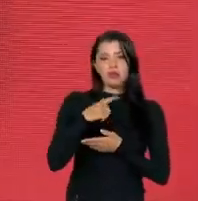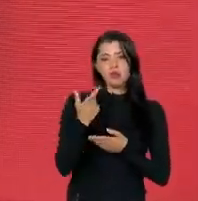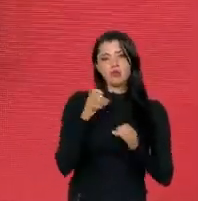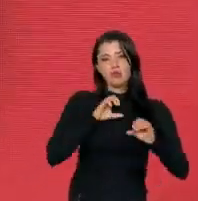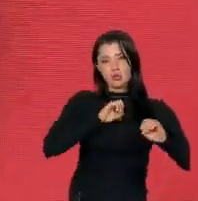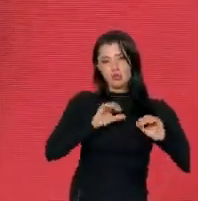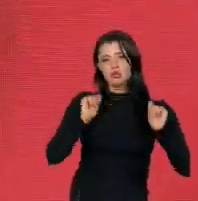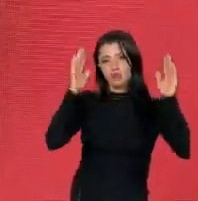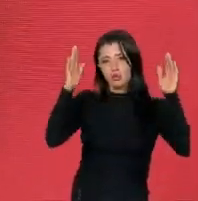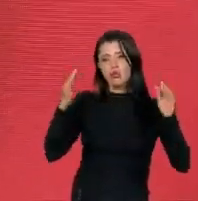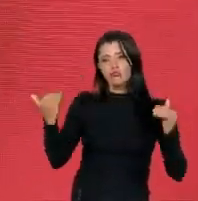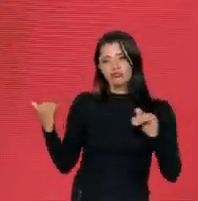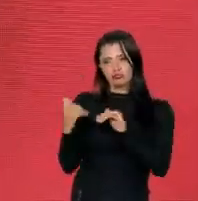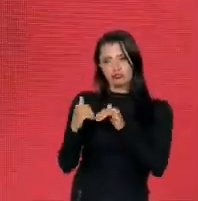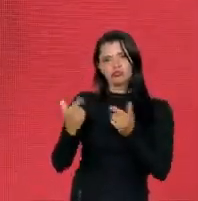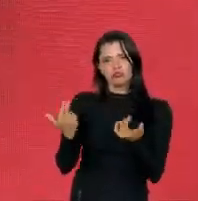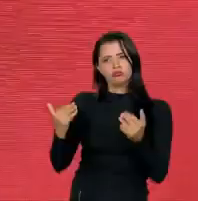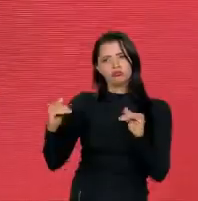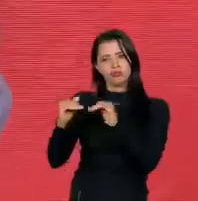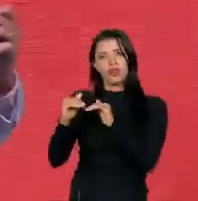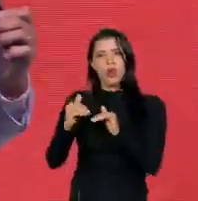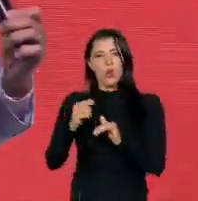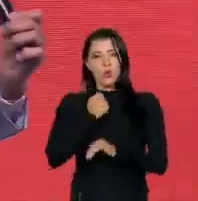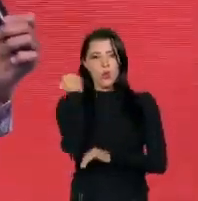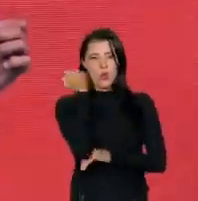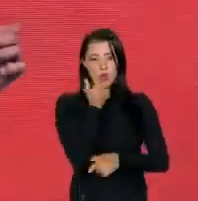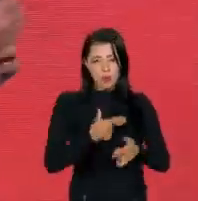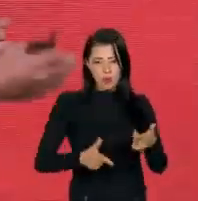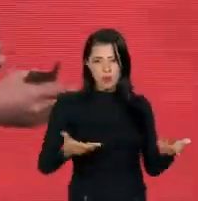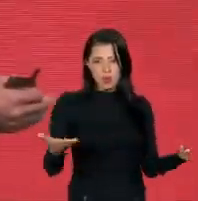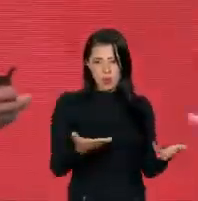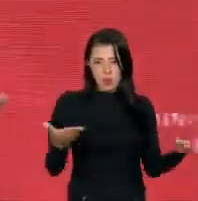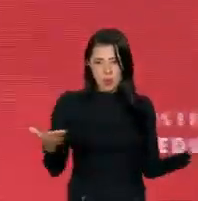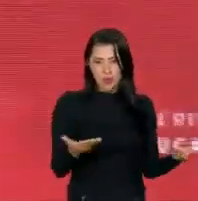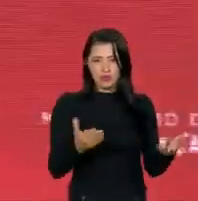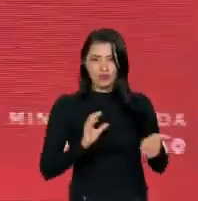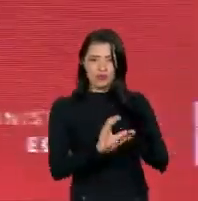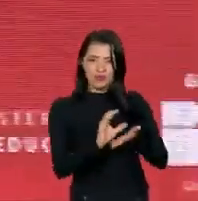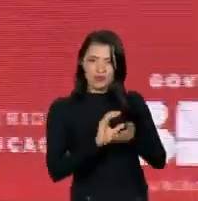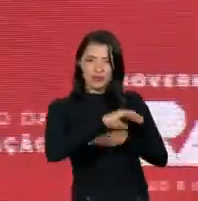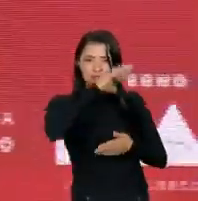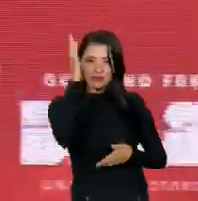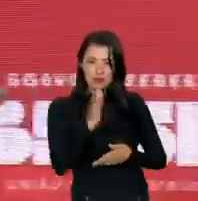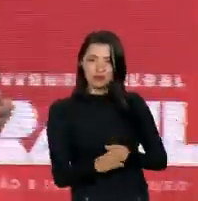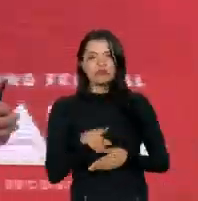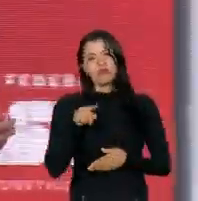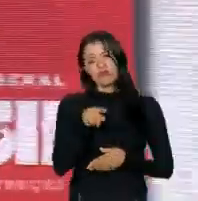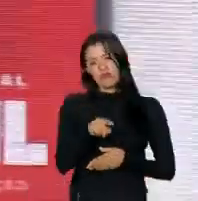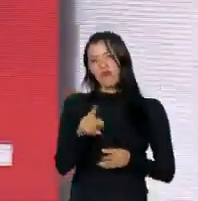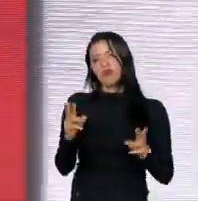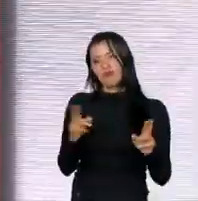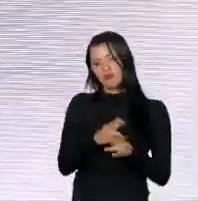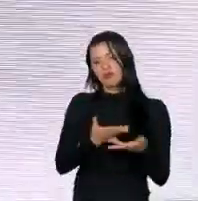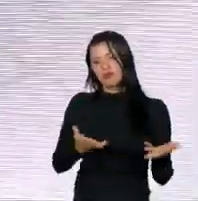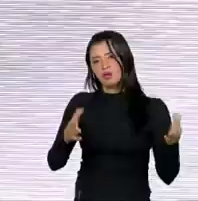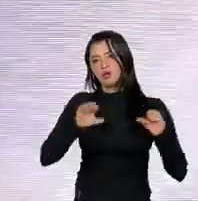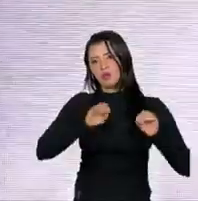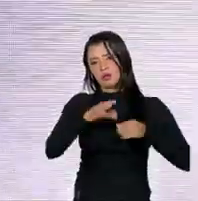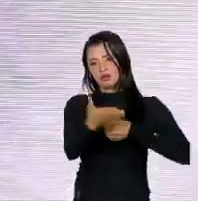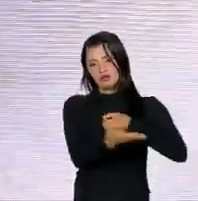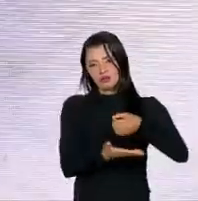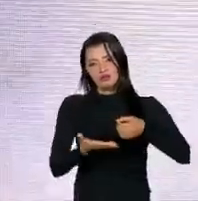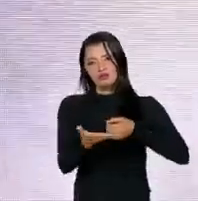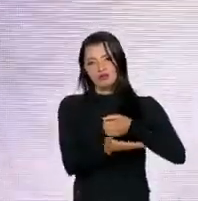da OCDE. Então, o grave problema hoje que nós estamos enfrentando em termos de investimento no Brasil é em relação à educação